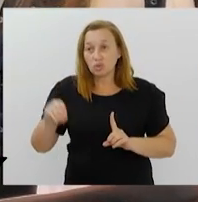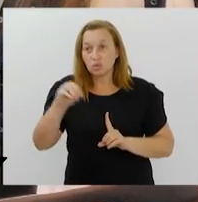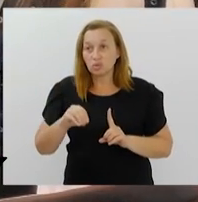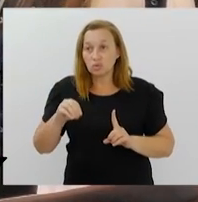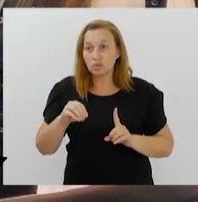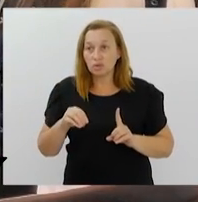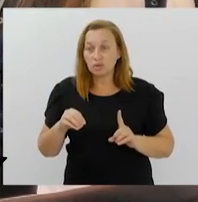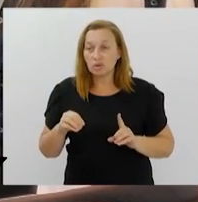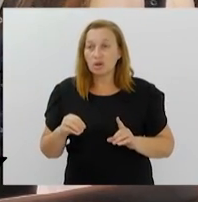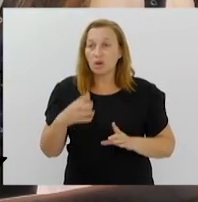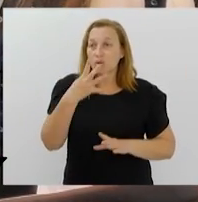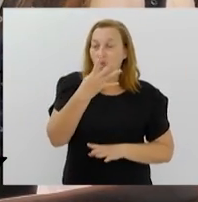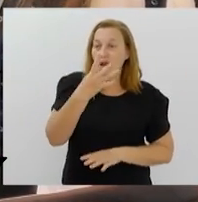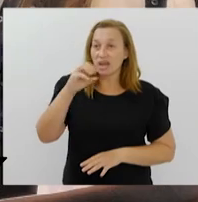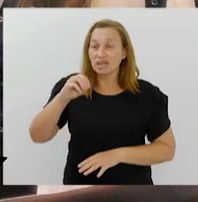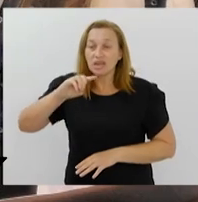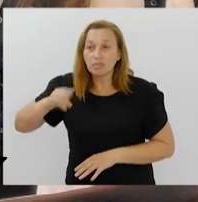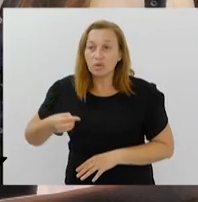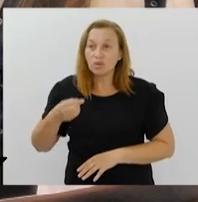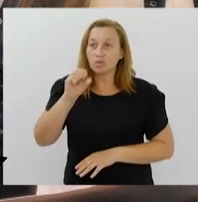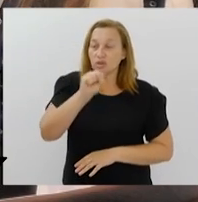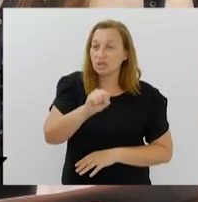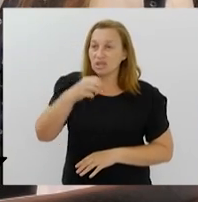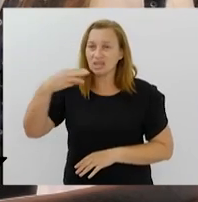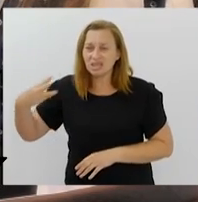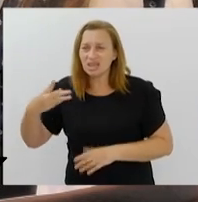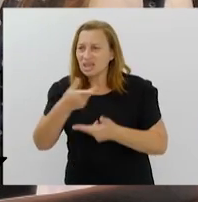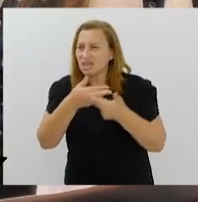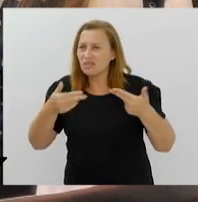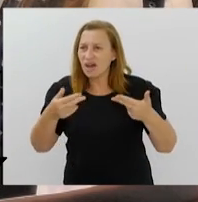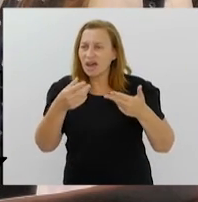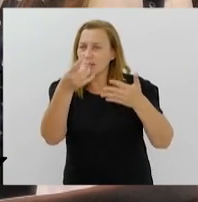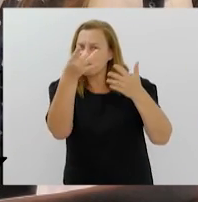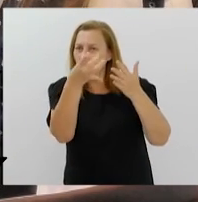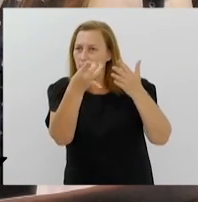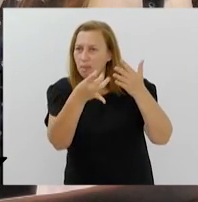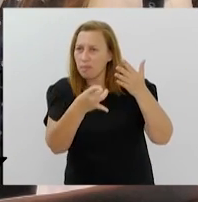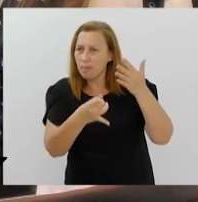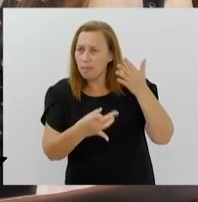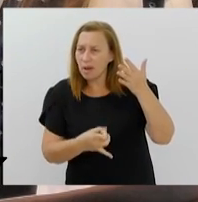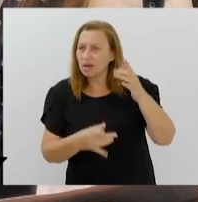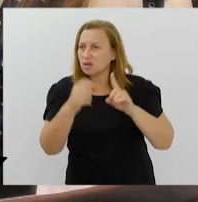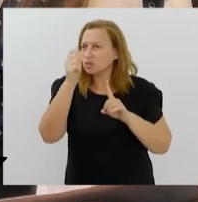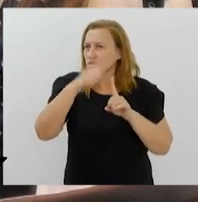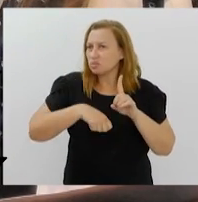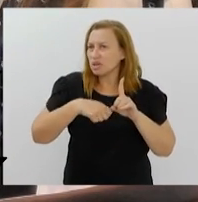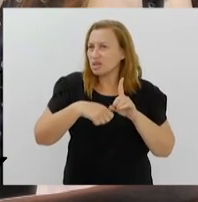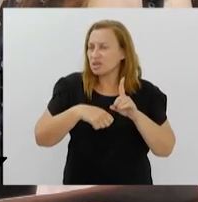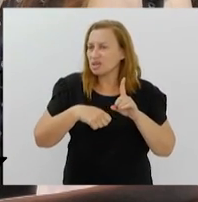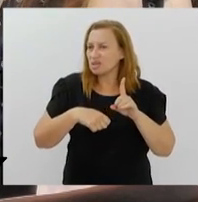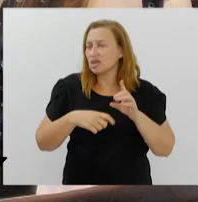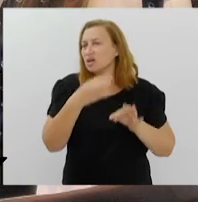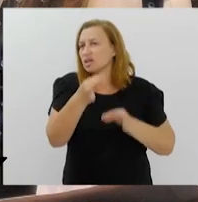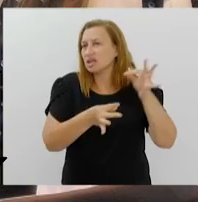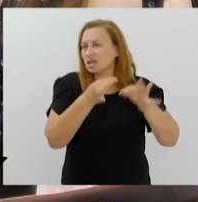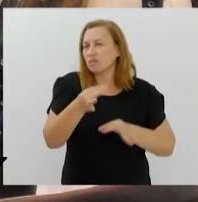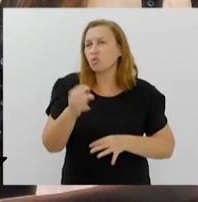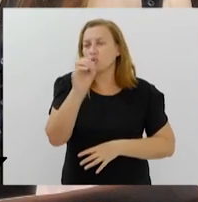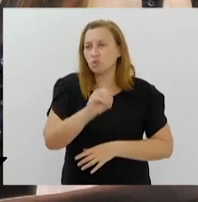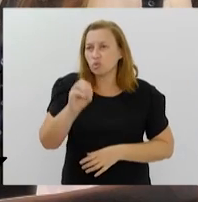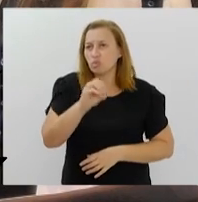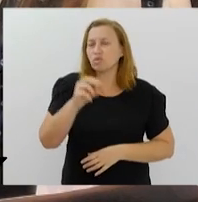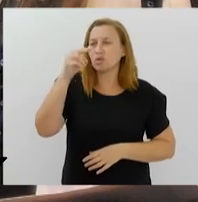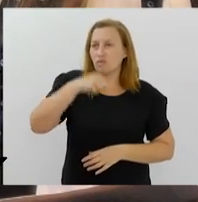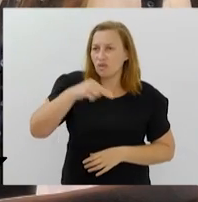aberto 40.000 83 aí tem vários débitos aqui dos meses de eh o tratamento de outubro novembro